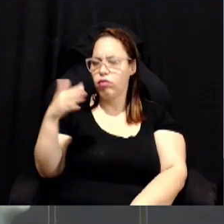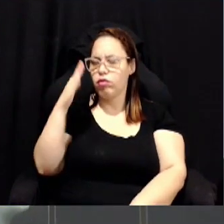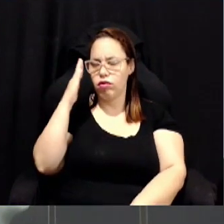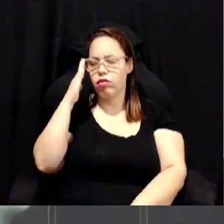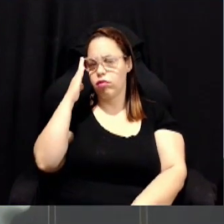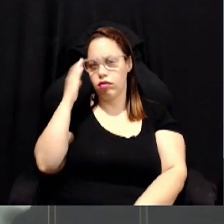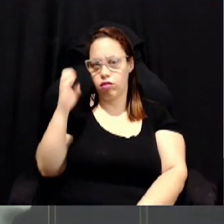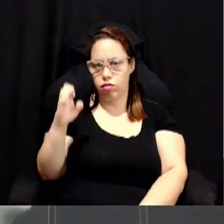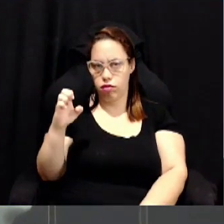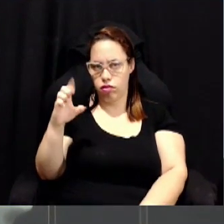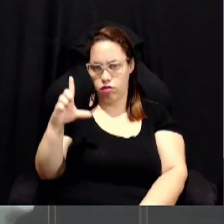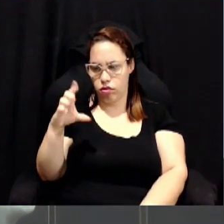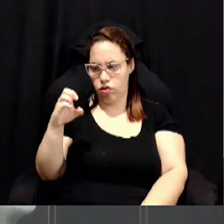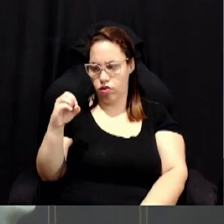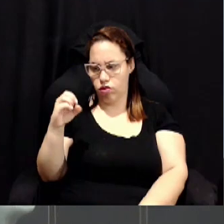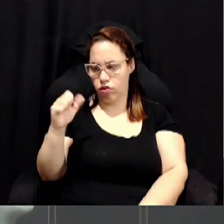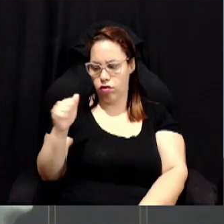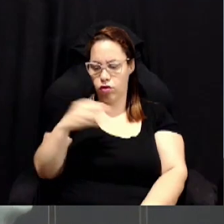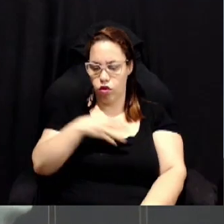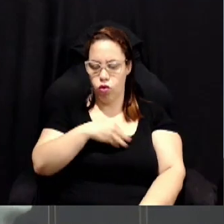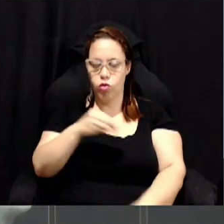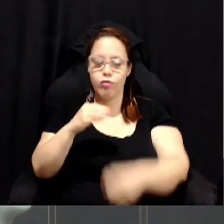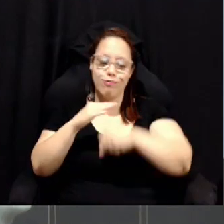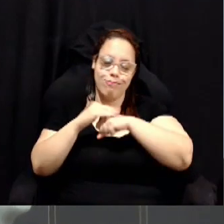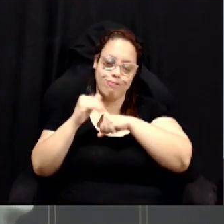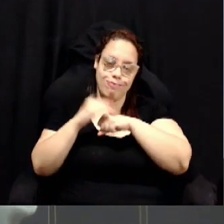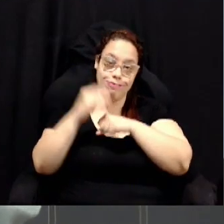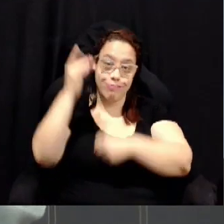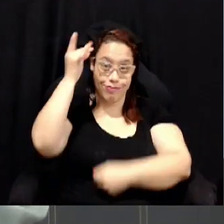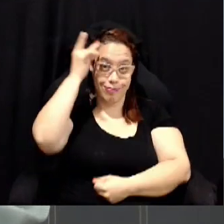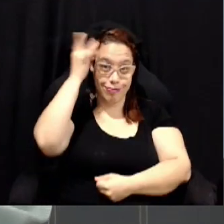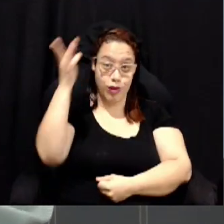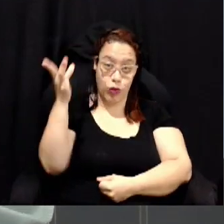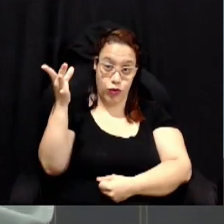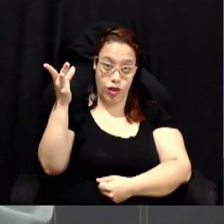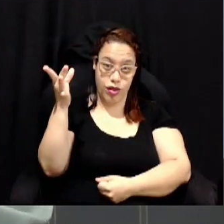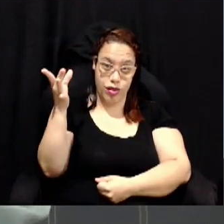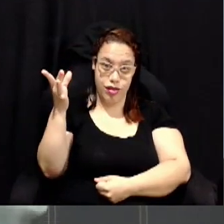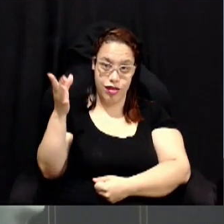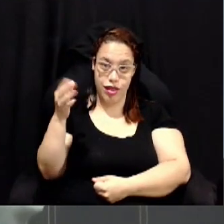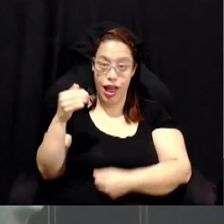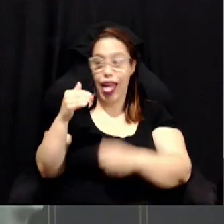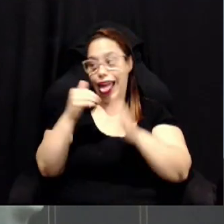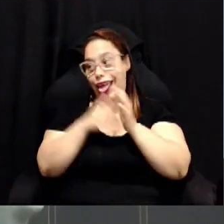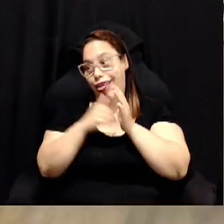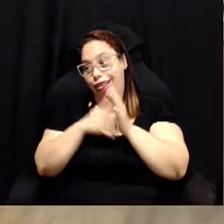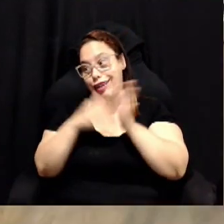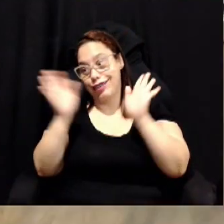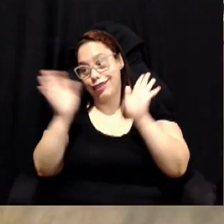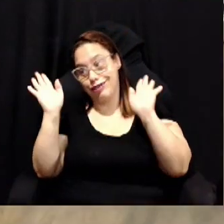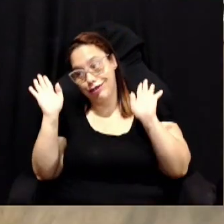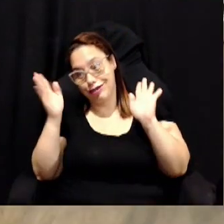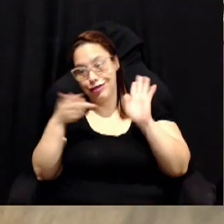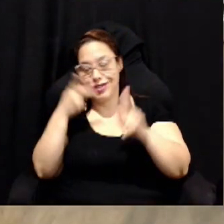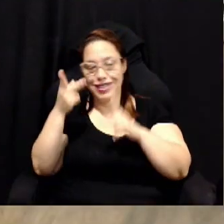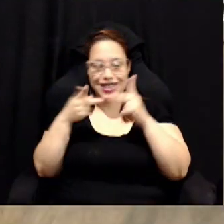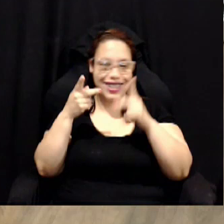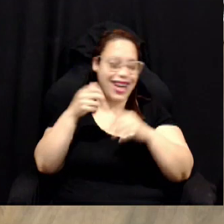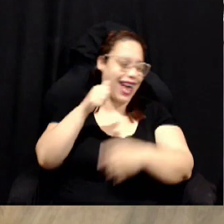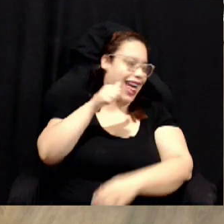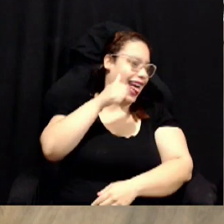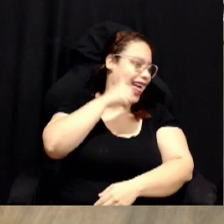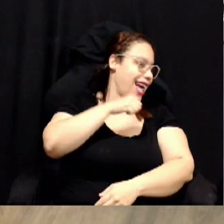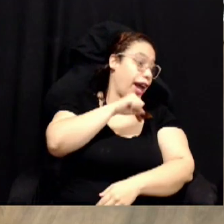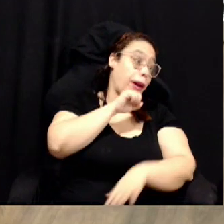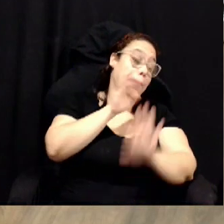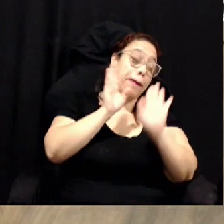é uma filha muito querida, muito fácil de lidar. Bom, sou suspeita para falar, né? A mãe coruja falando agora. Nossa,